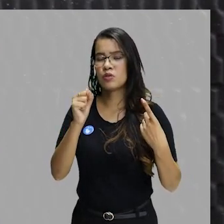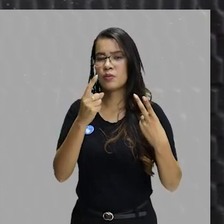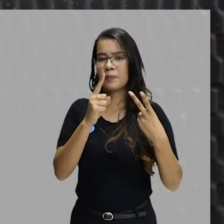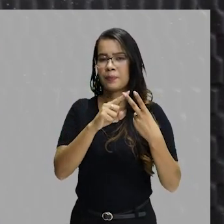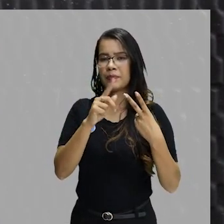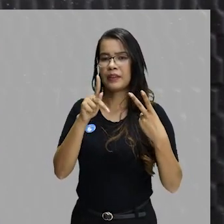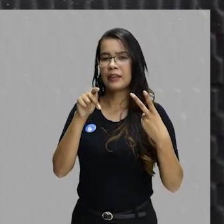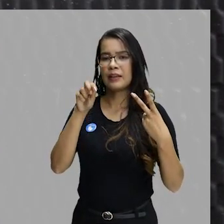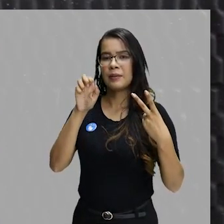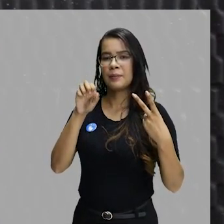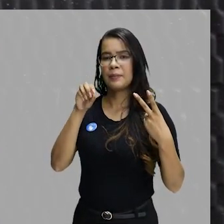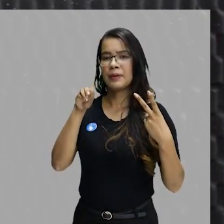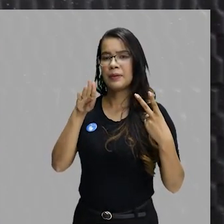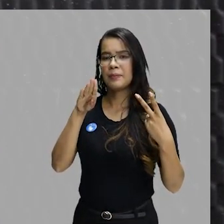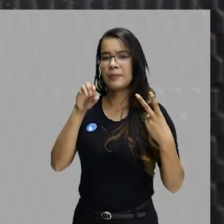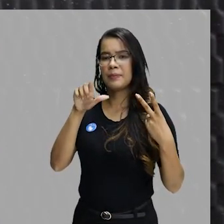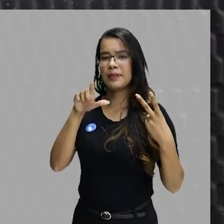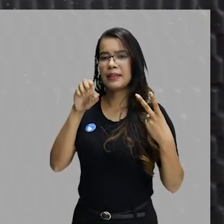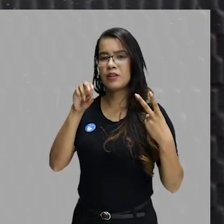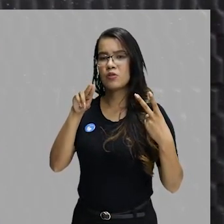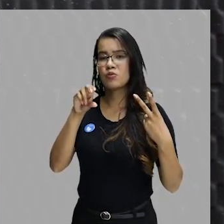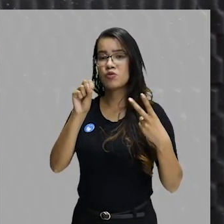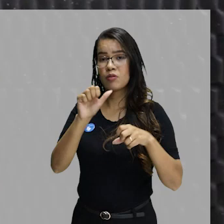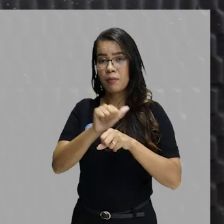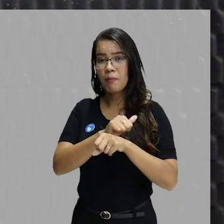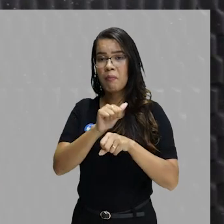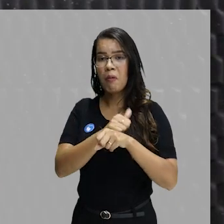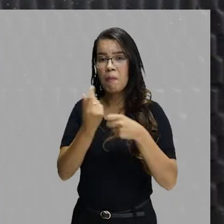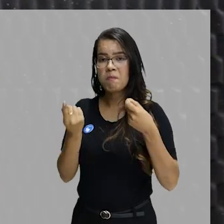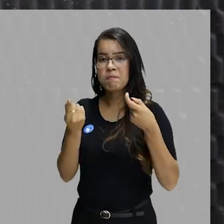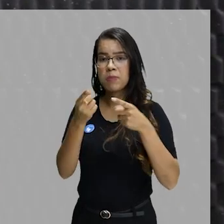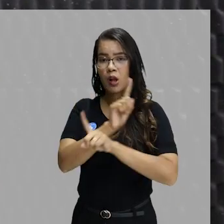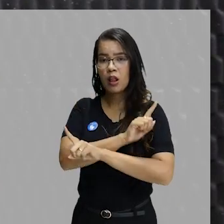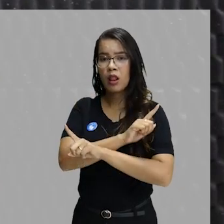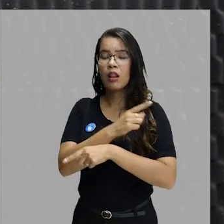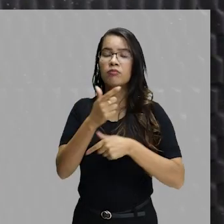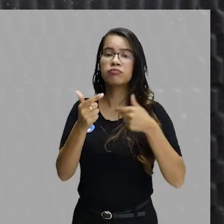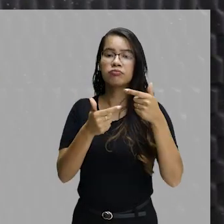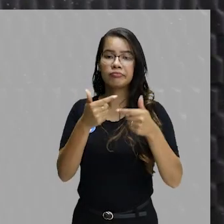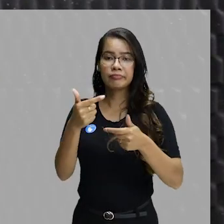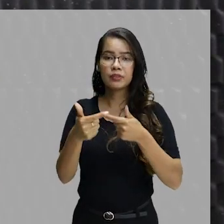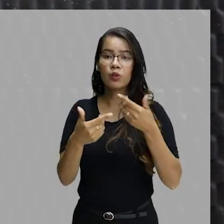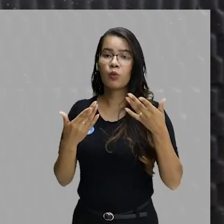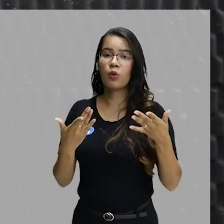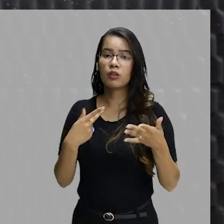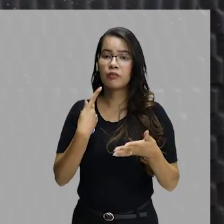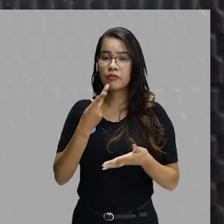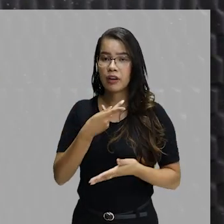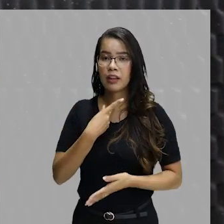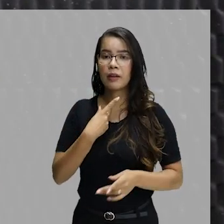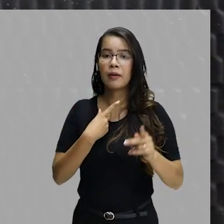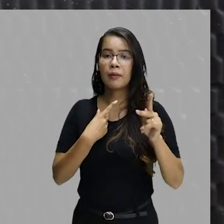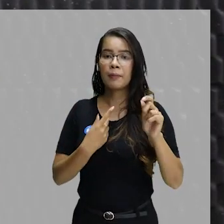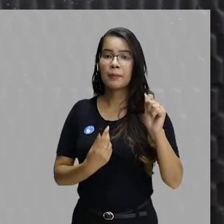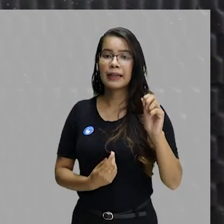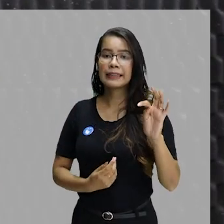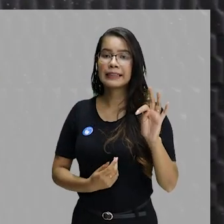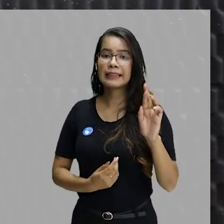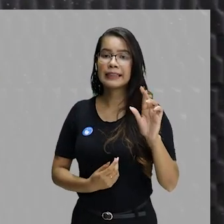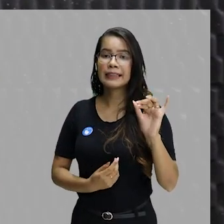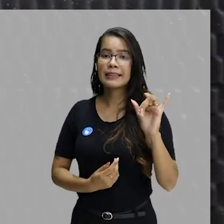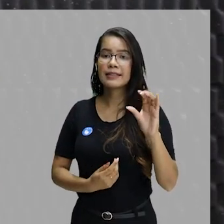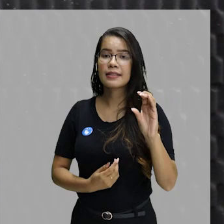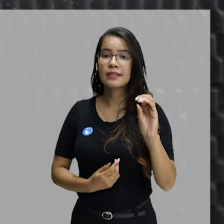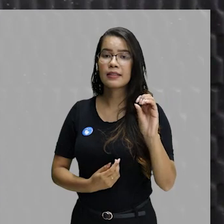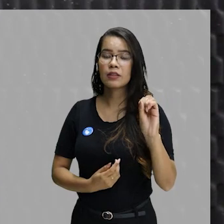patrícios, você fala de uma aristocracia que tem direitos políticos, que tem terra,